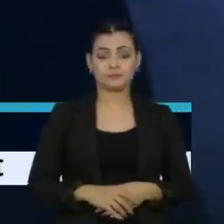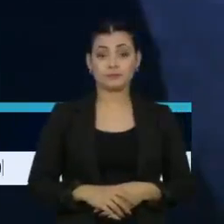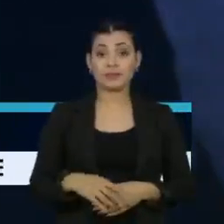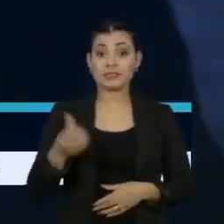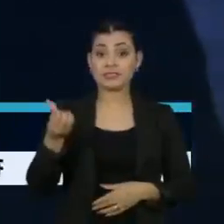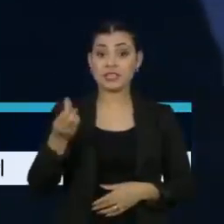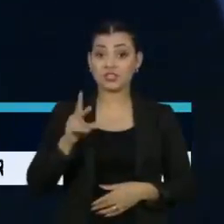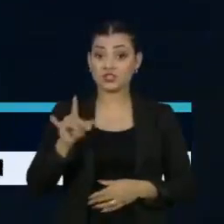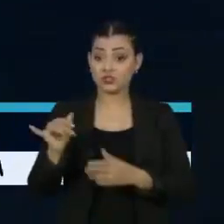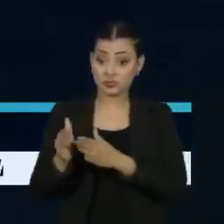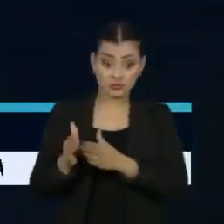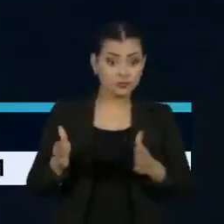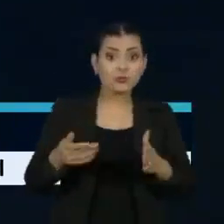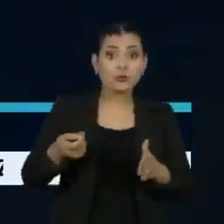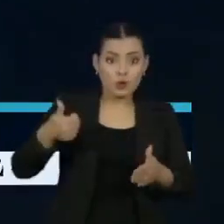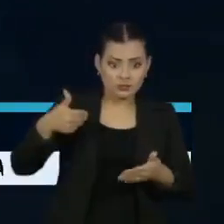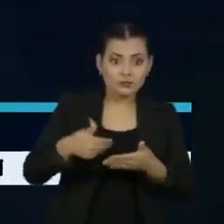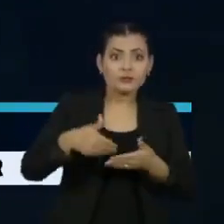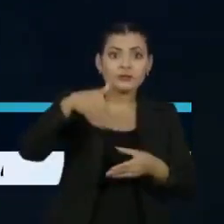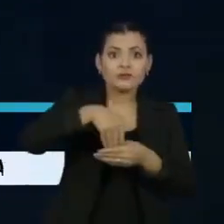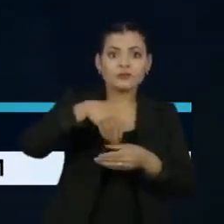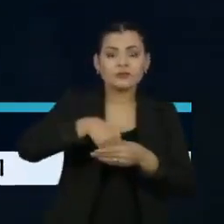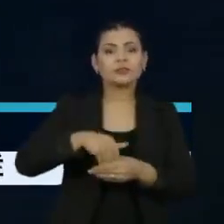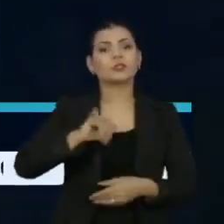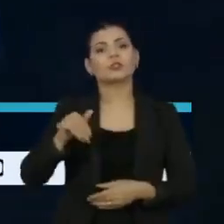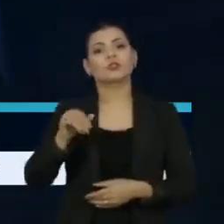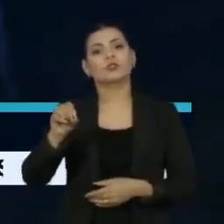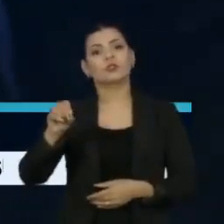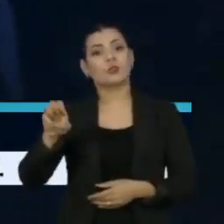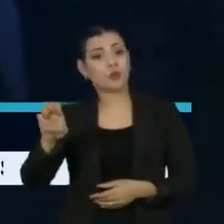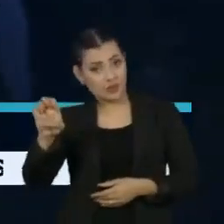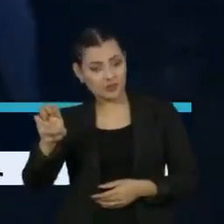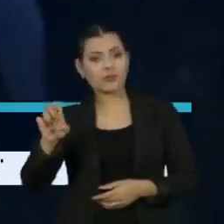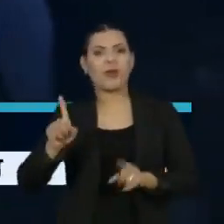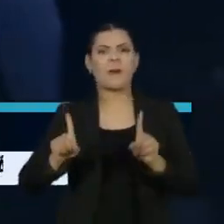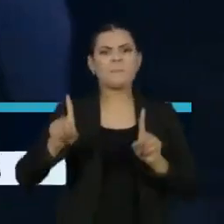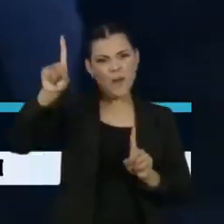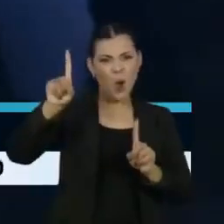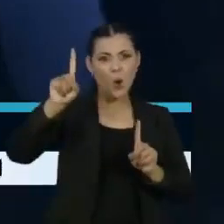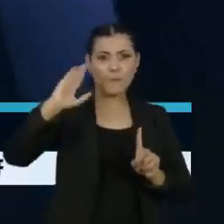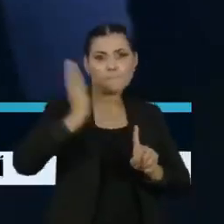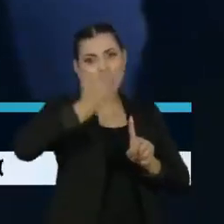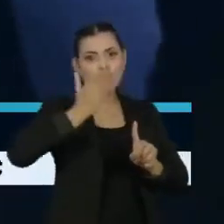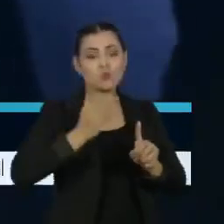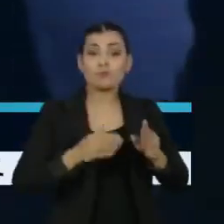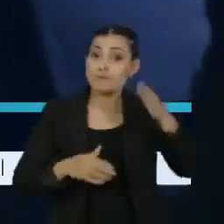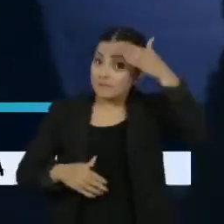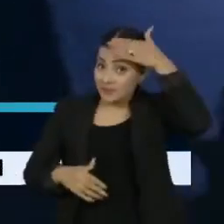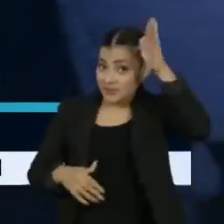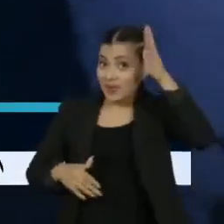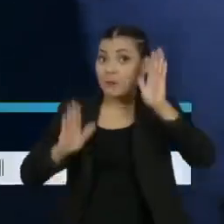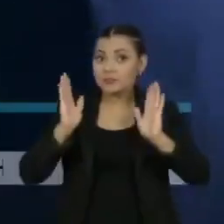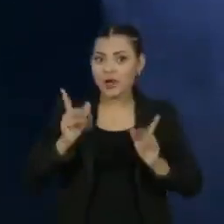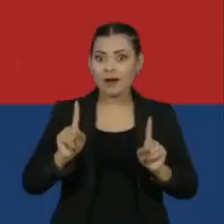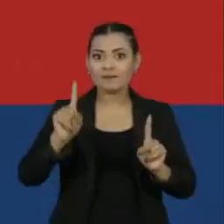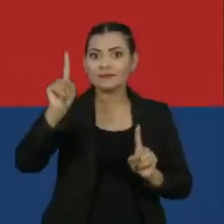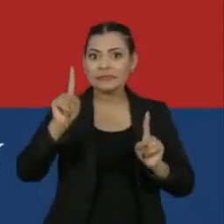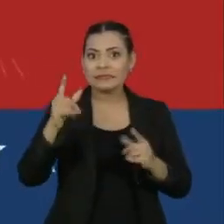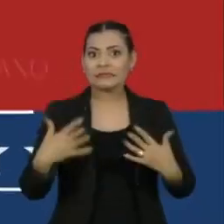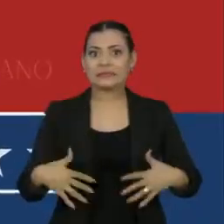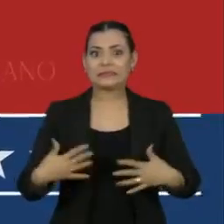Há 6 dias das eleições nos Estados Unidos, o democrata Joe Biden mantém vantagem nas pesquisas sobre o presidente Donald